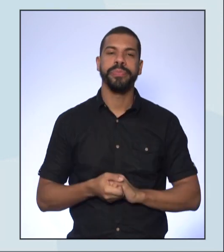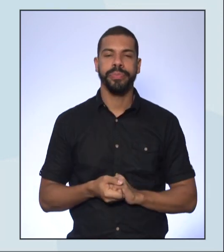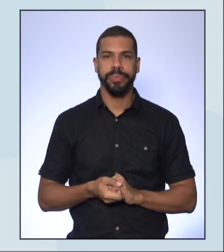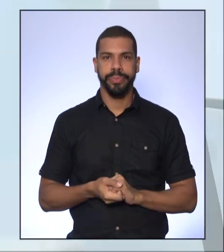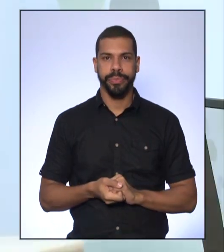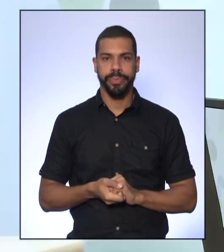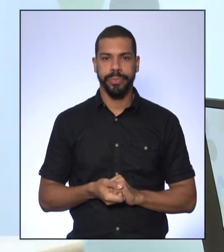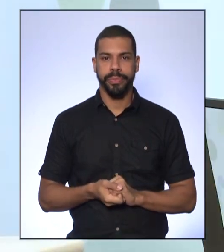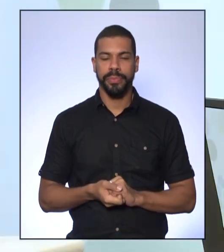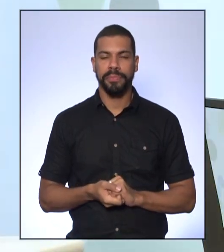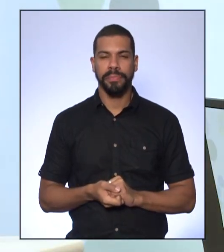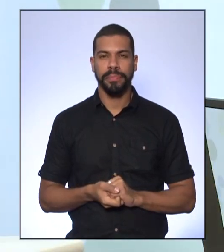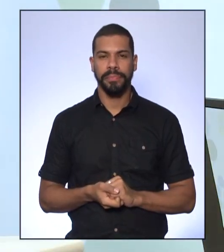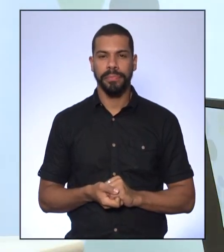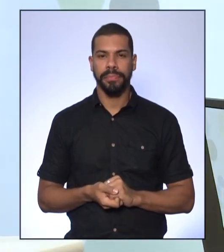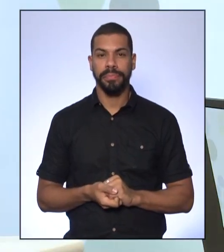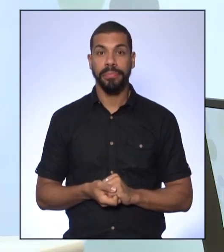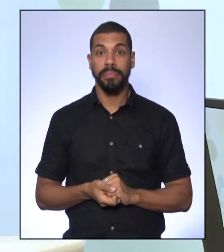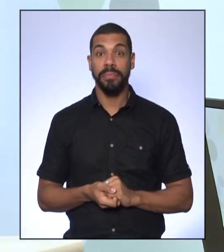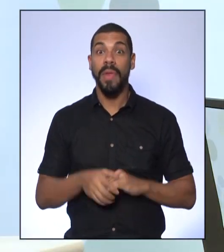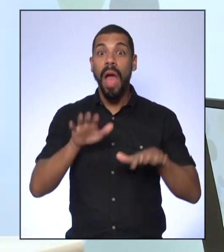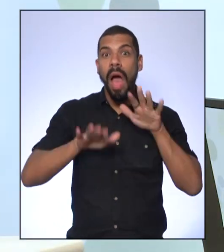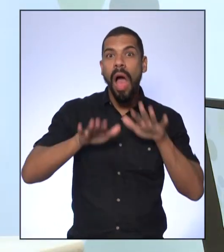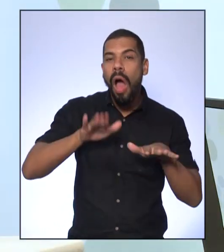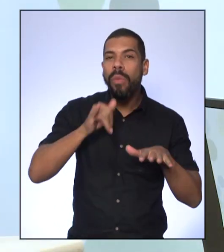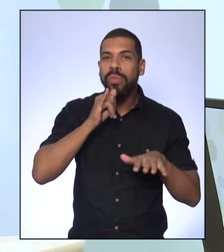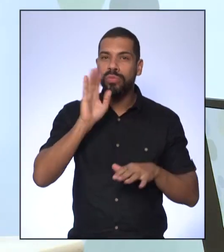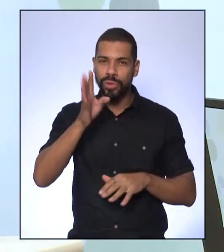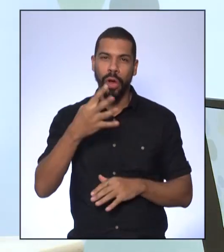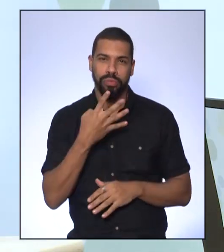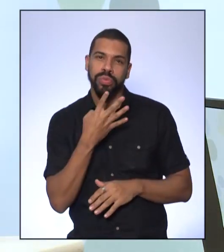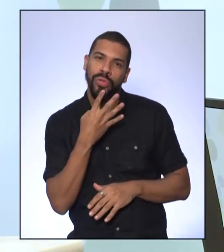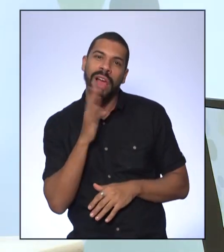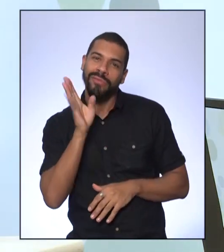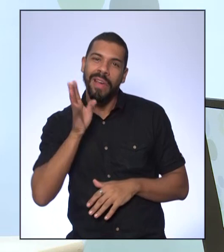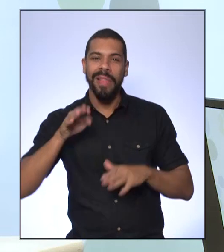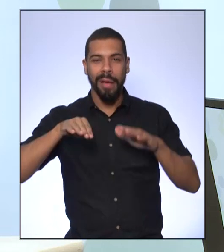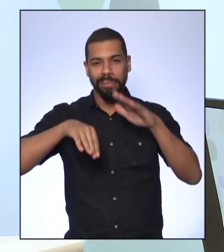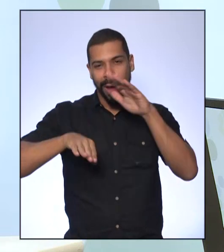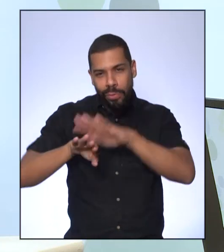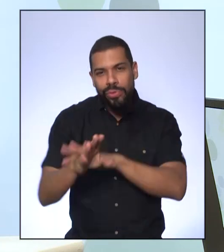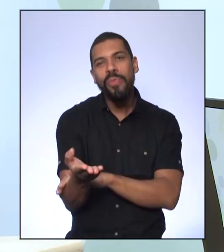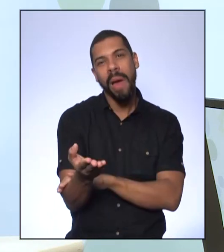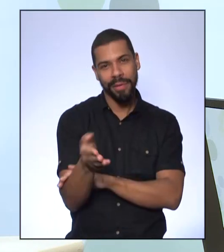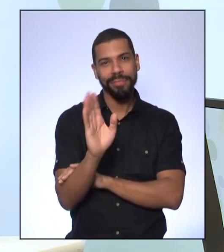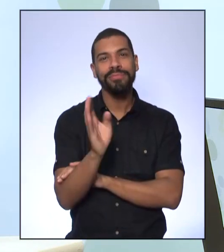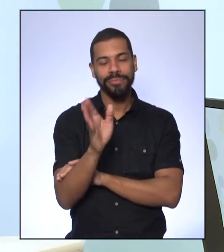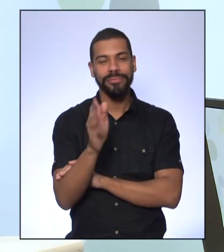horário de Brasília, né? Então, de alguns elementos que a gente já conhece sobre o